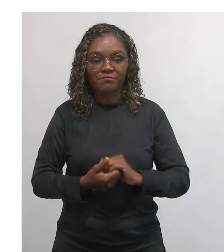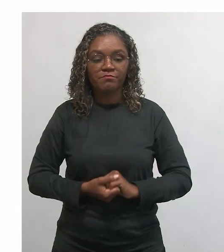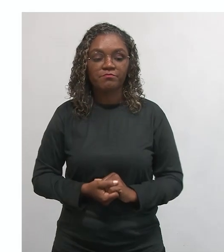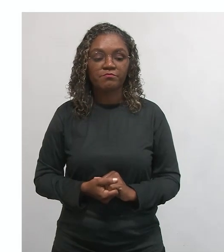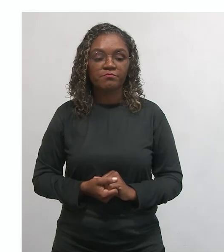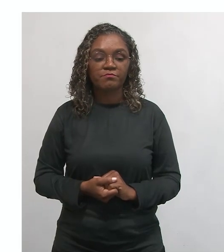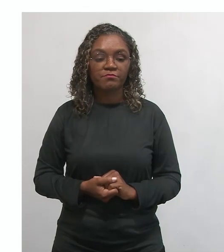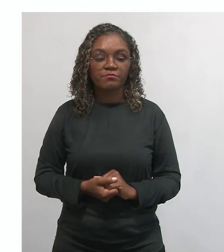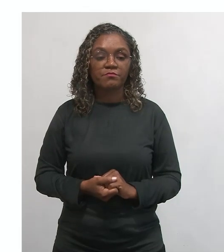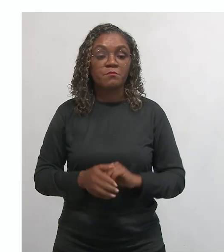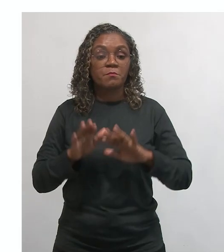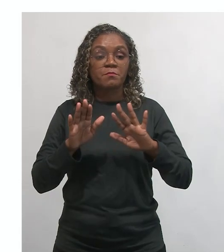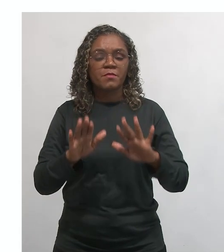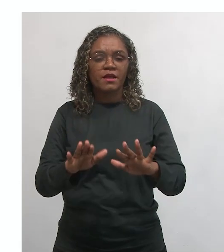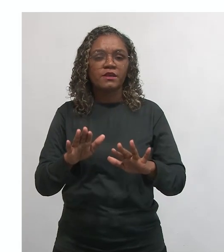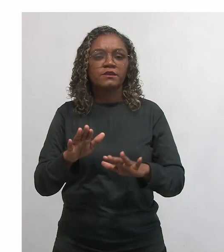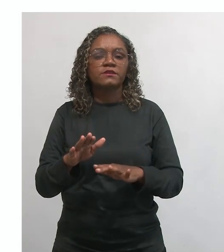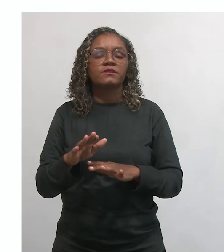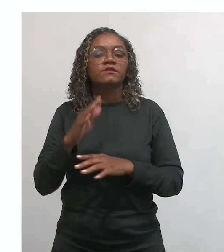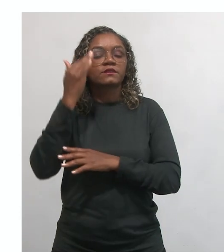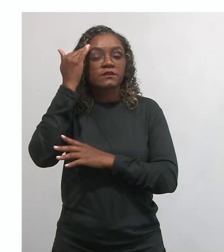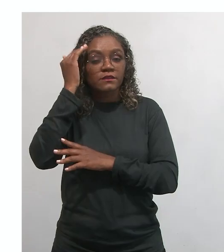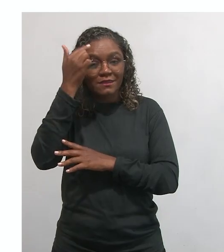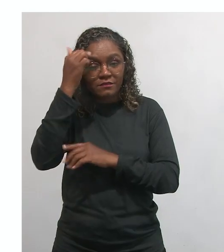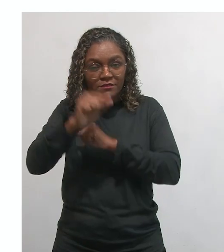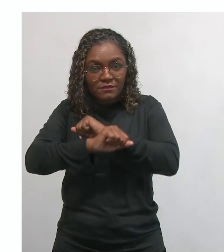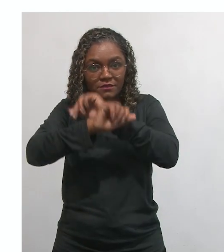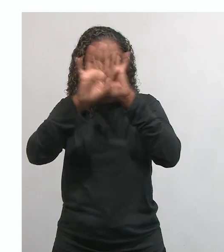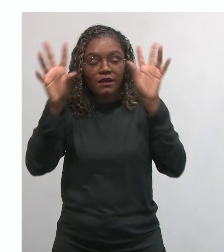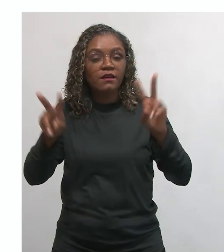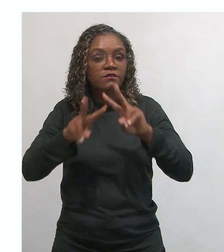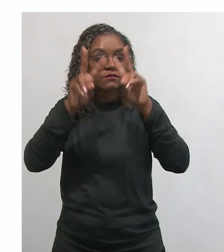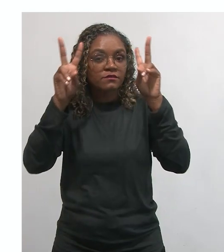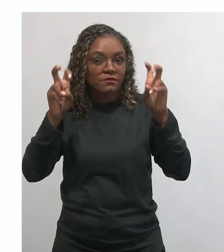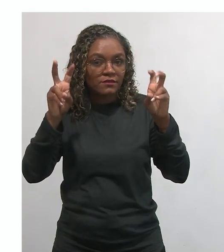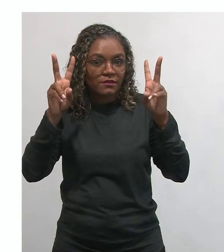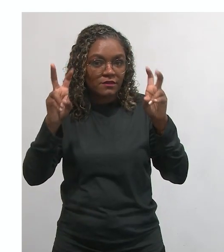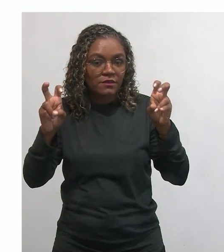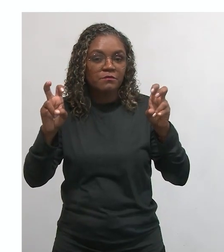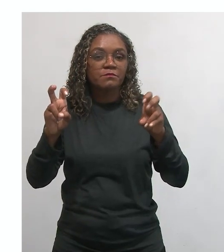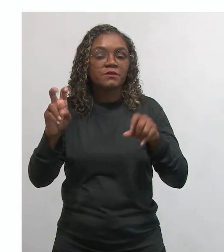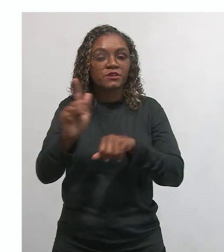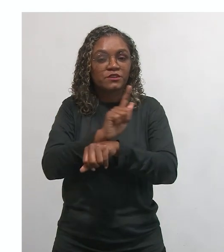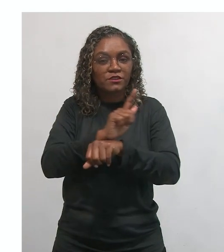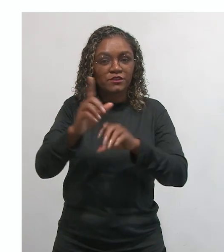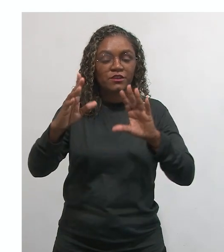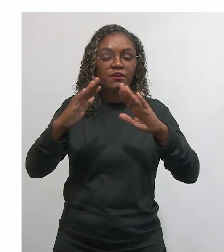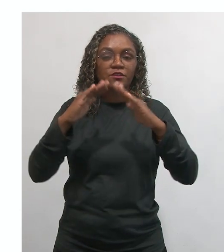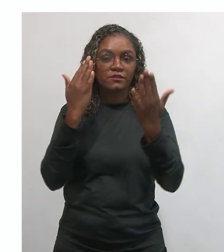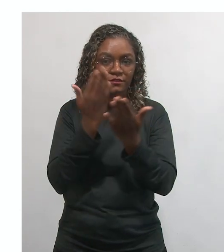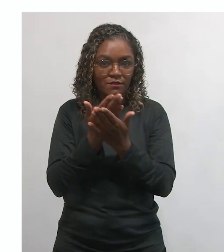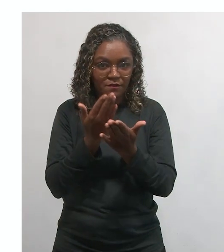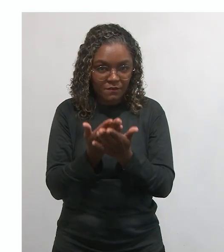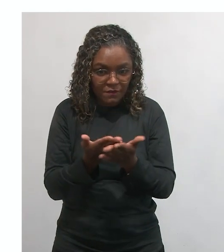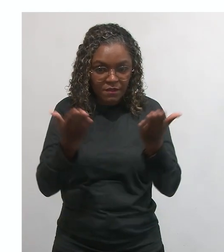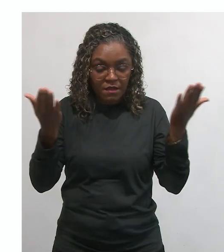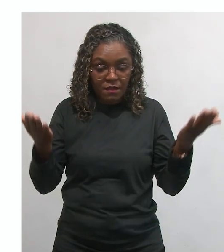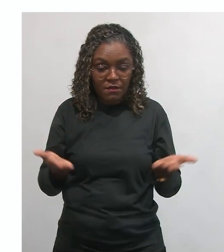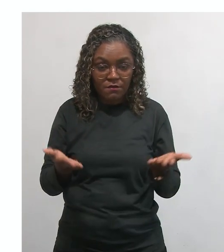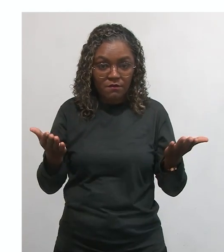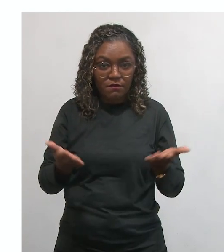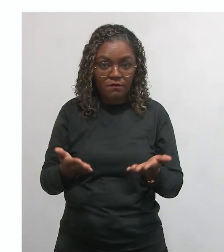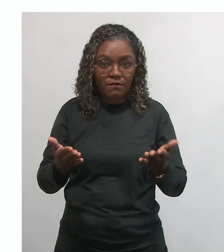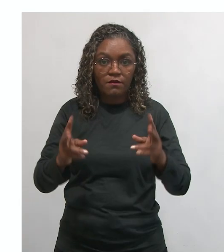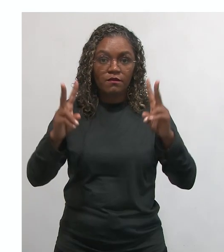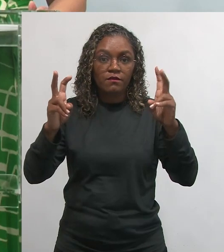que chegam na escola. Mas para que nós possamos nos aprofundar ainda mais nesse universo